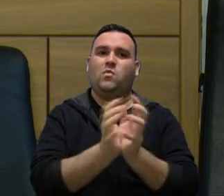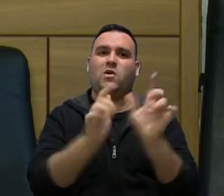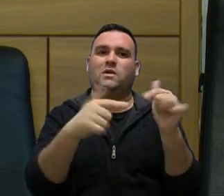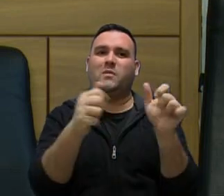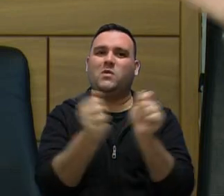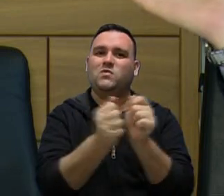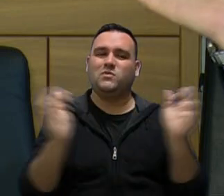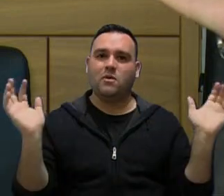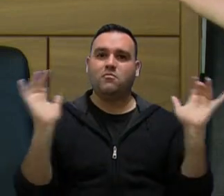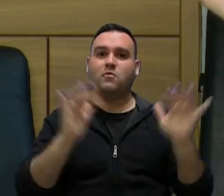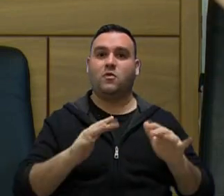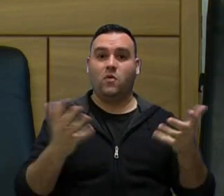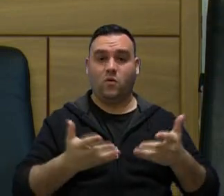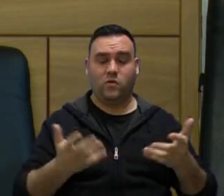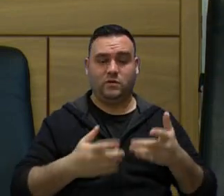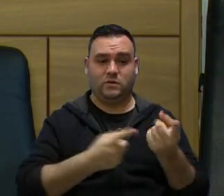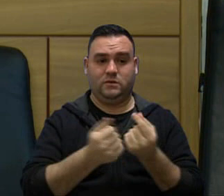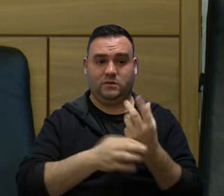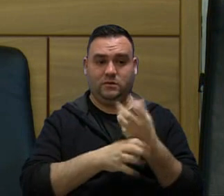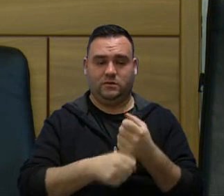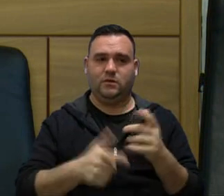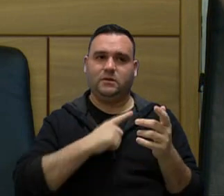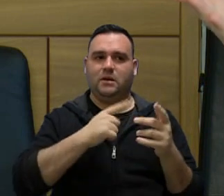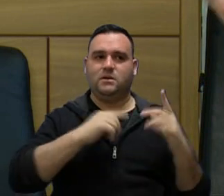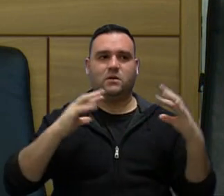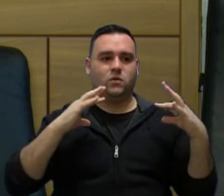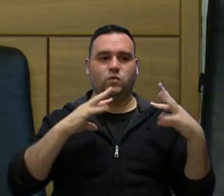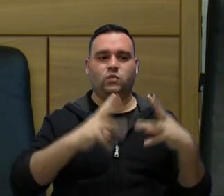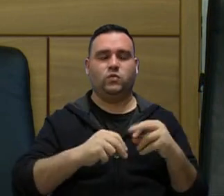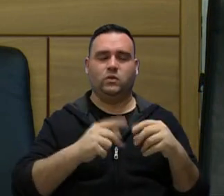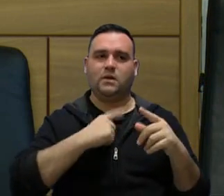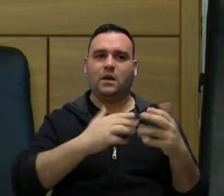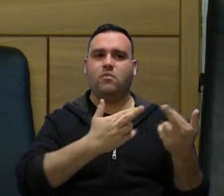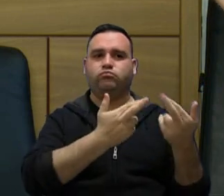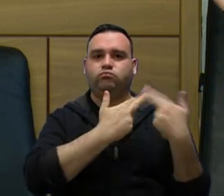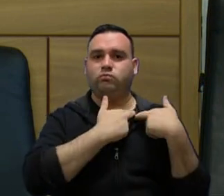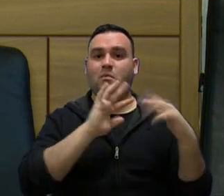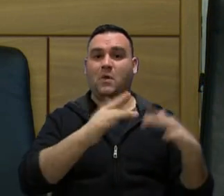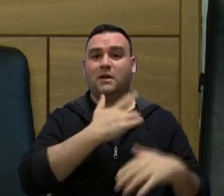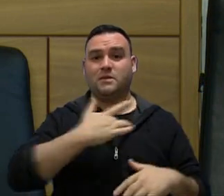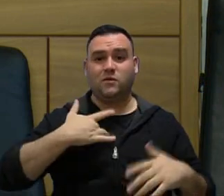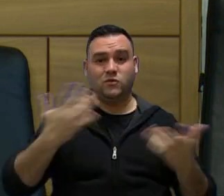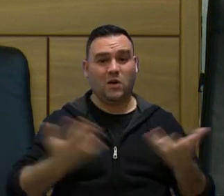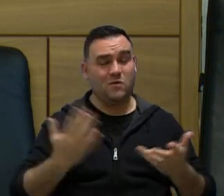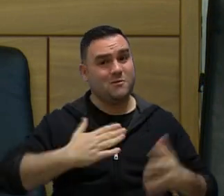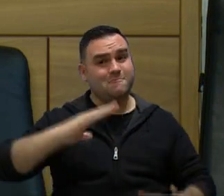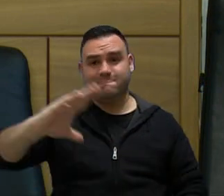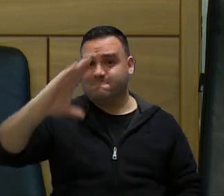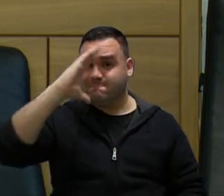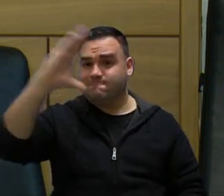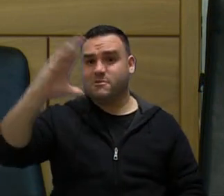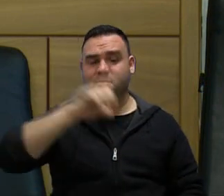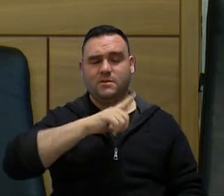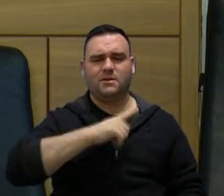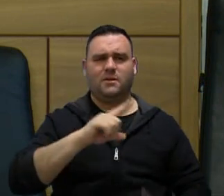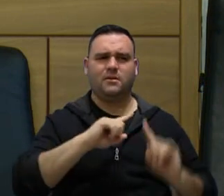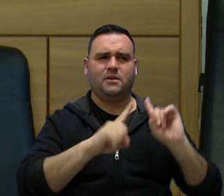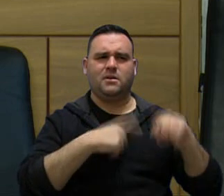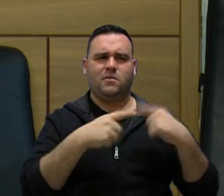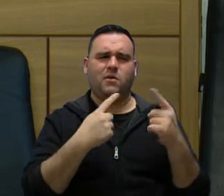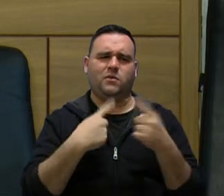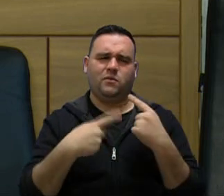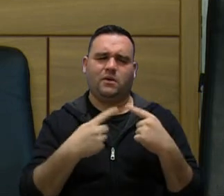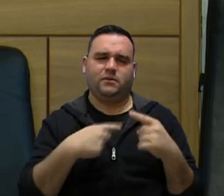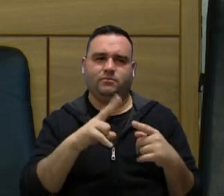muito grande ela está frio hoje da fazenda lógico tá todas têm sua atribuição à saúde nesse momento mais a gente depois a gente